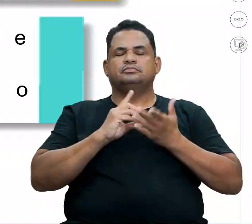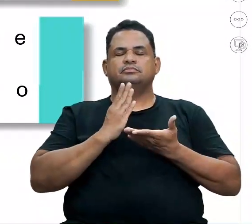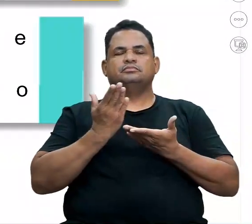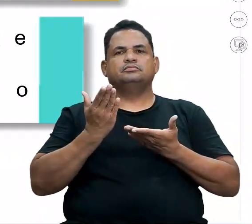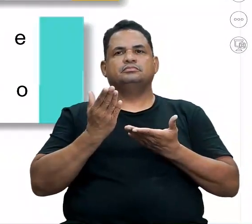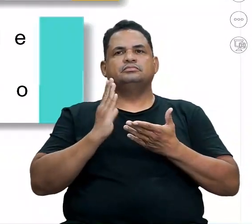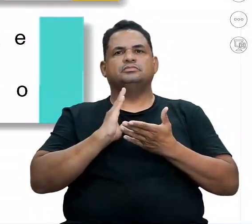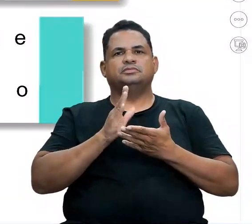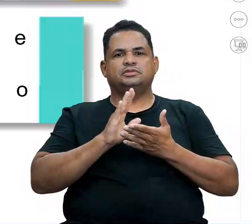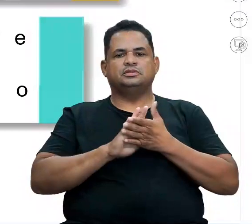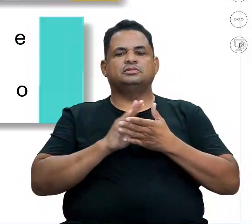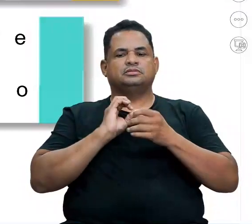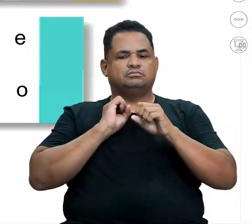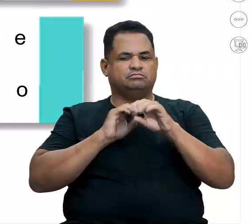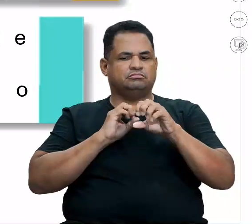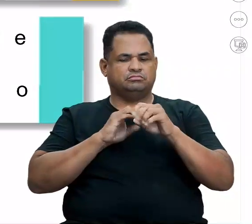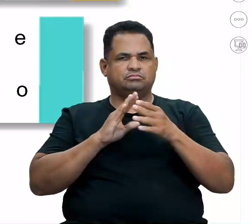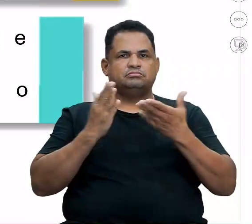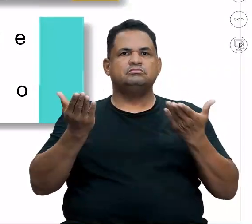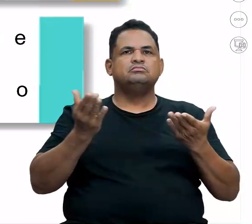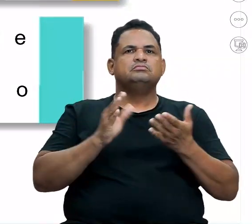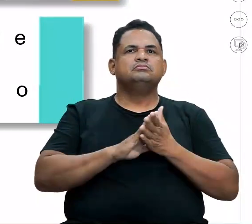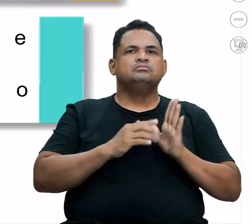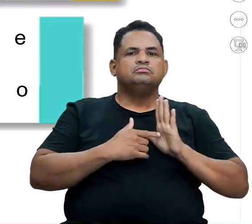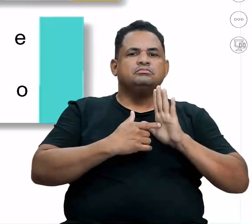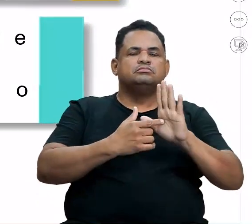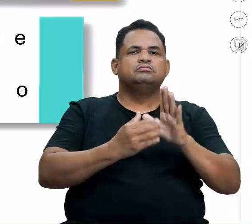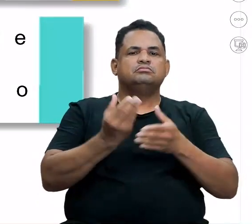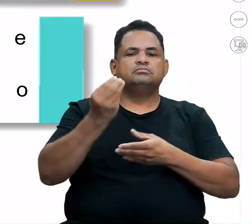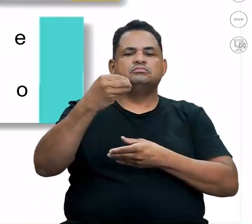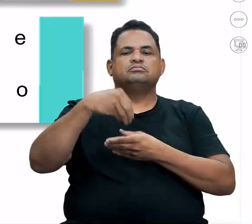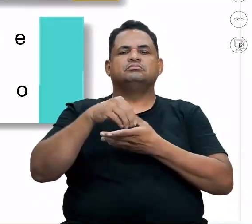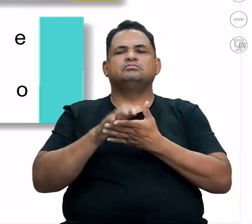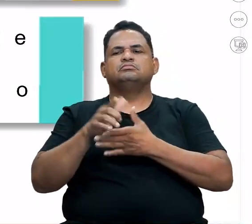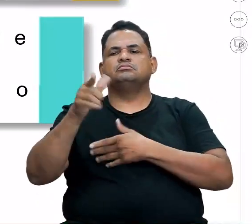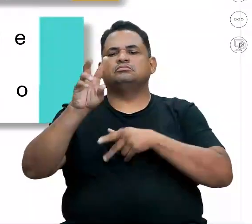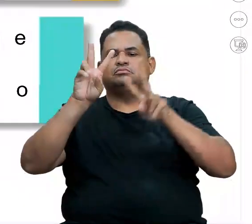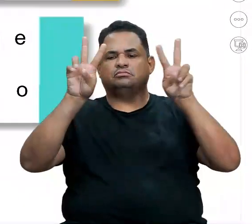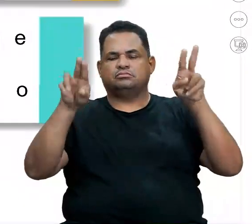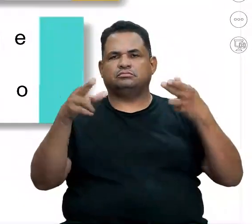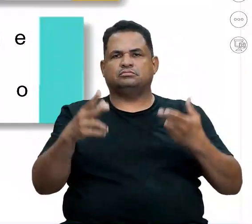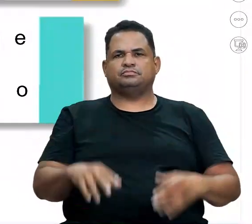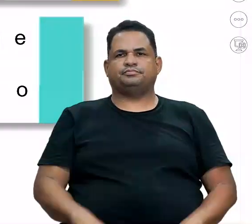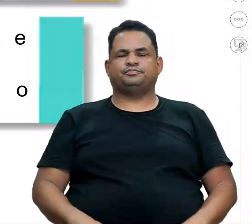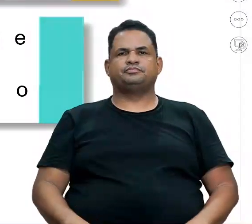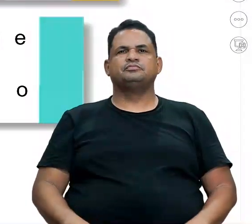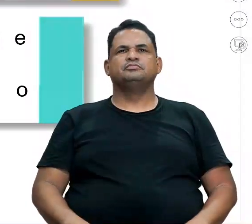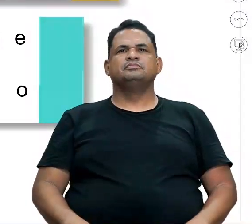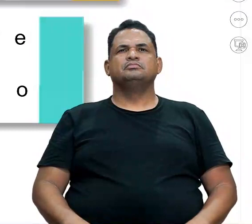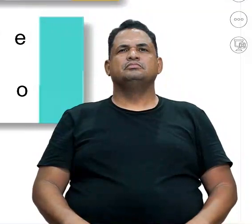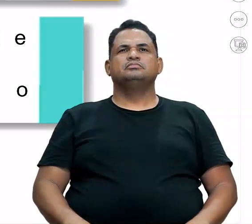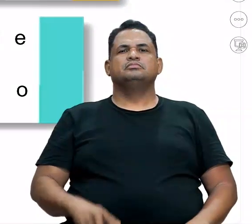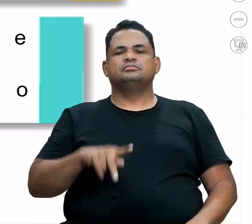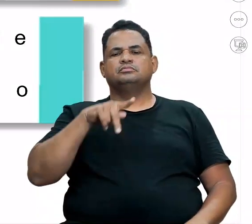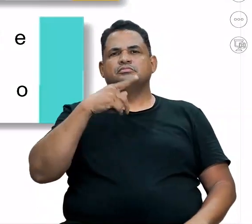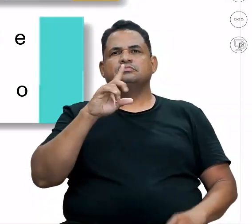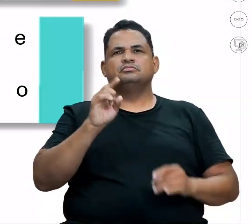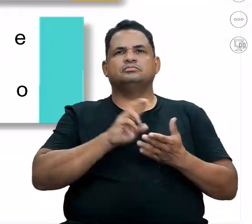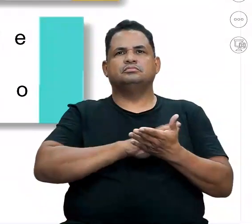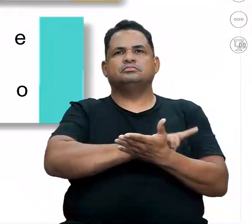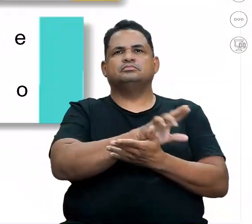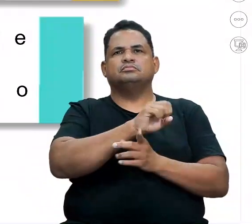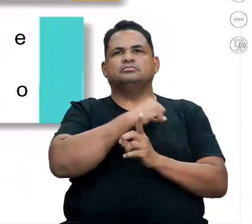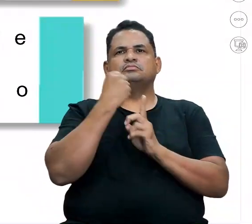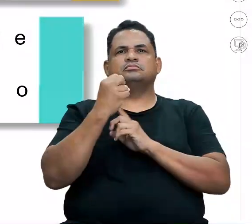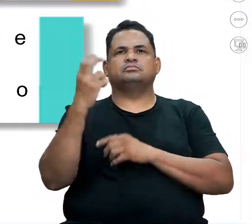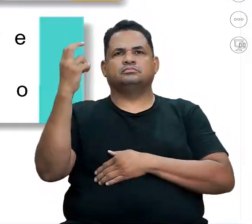outra, a gente já trabalhou, trouxe ele aí dentro de outros temas, né? Então, nós vamos falar um pouquinho sobre a diversidade social e